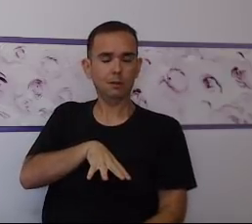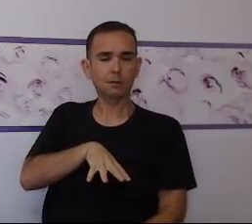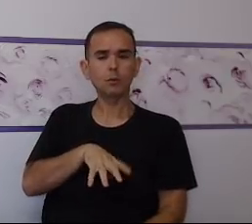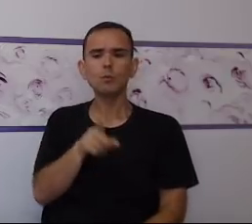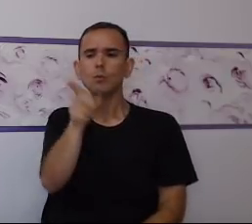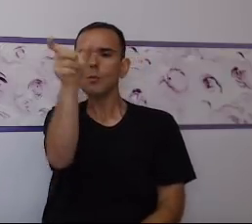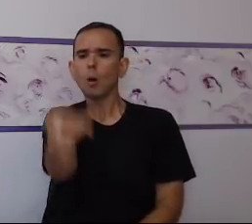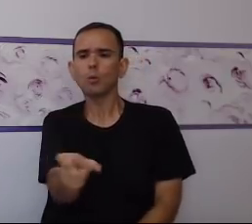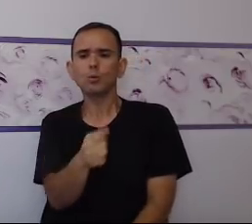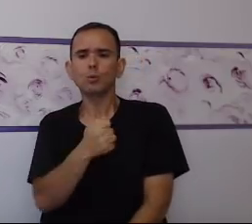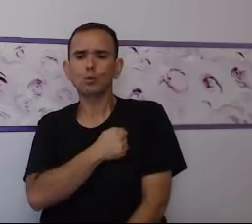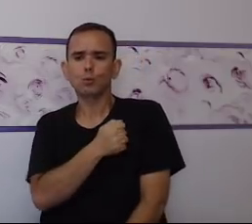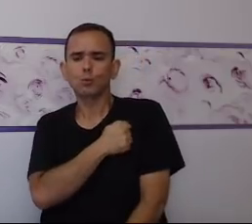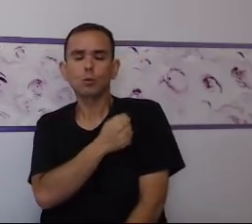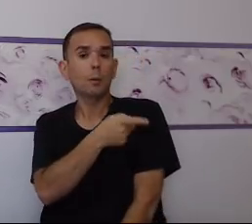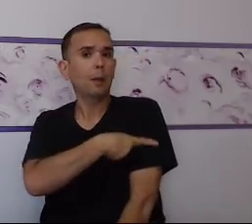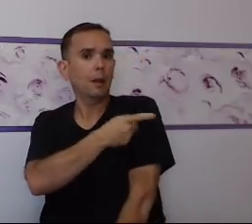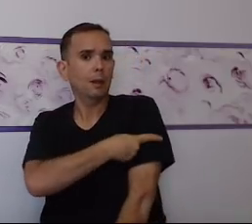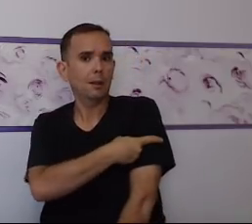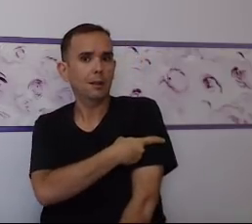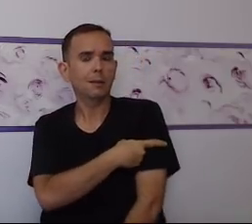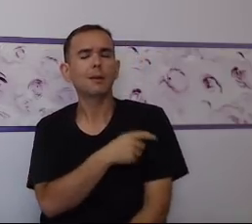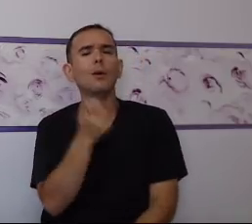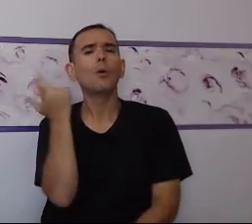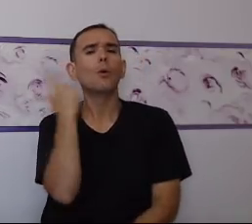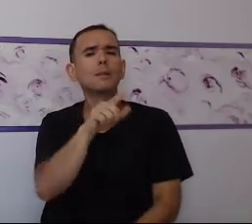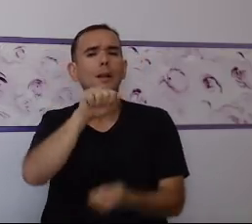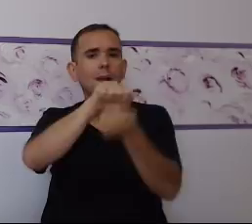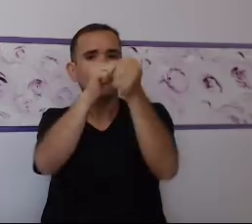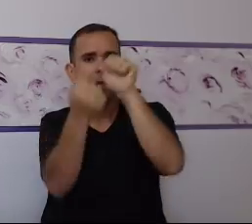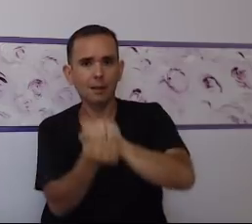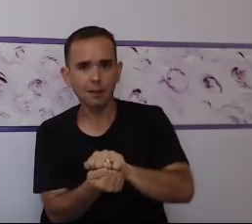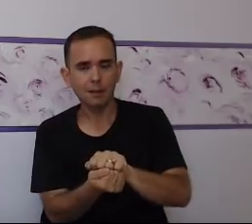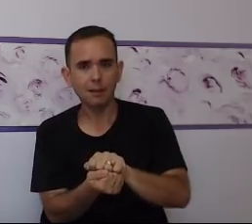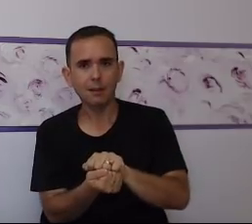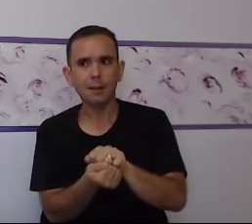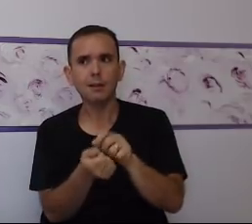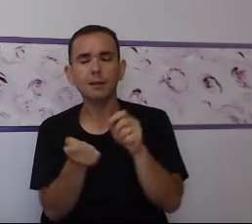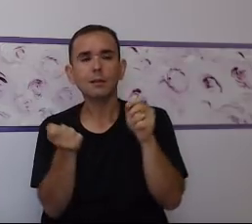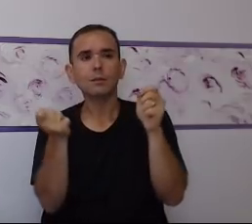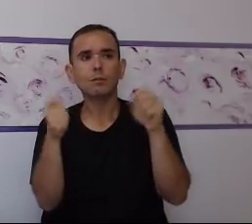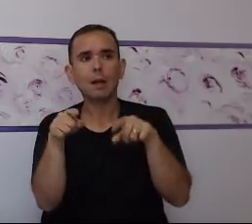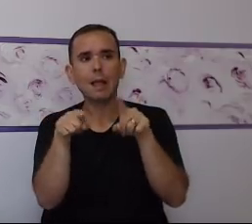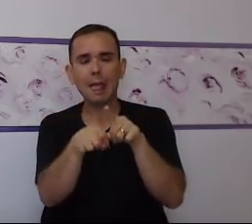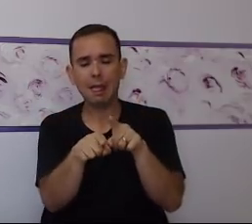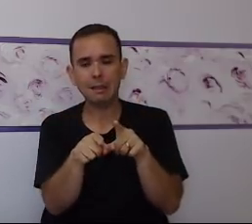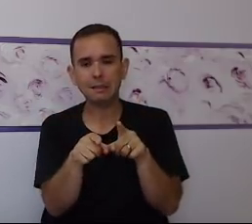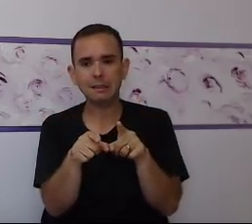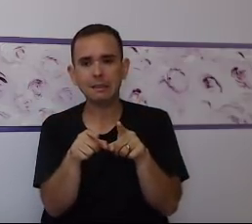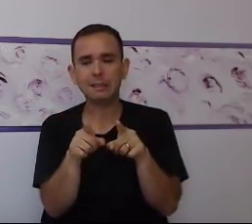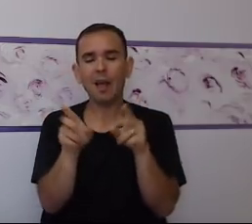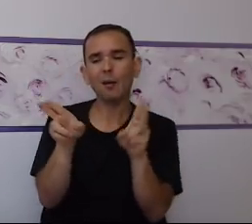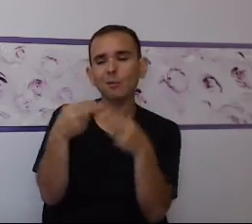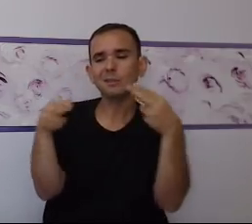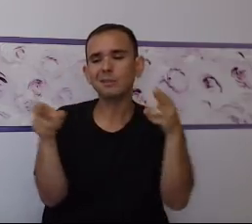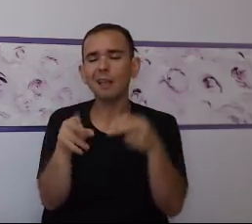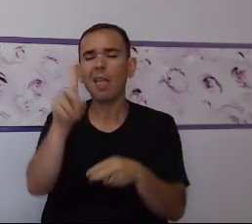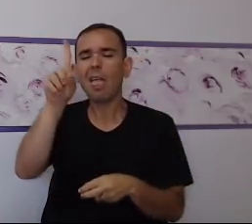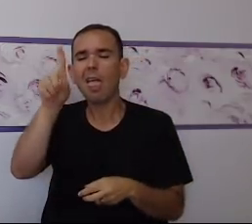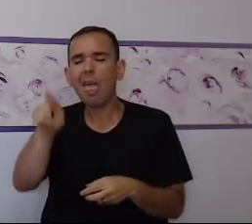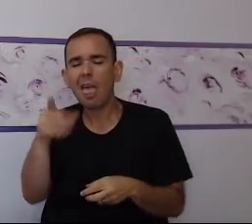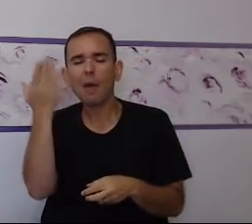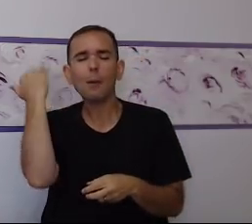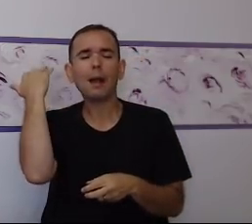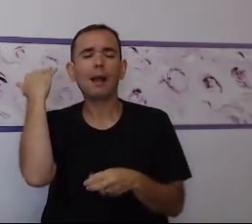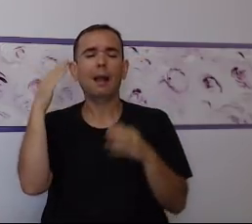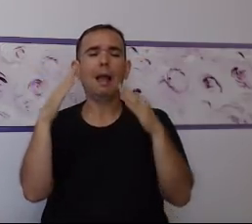um aluno do primeiro ano, a gente consegue adequar essa atividade, que é esse texto, essa musiquinha do Era uma Casa,